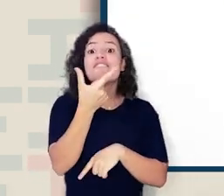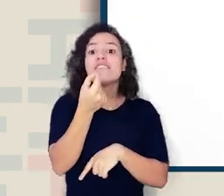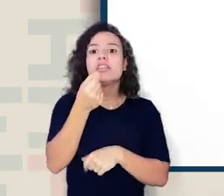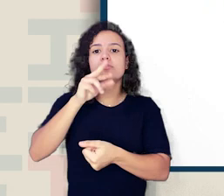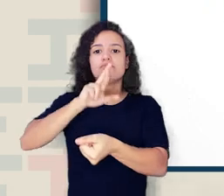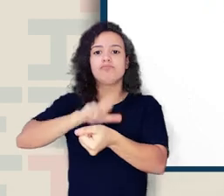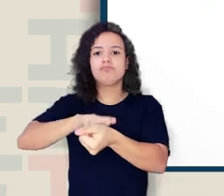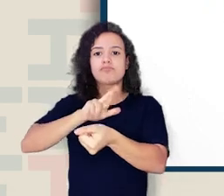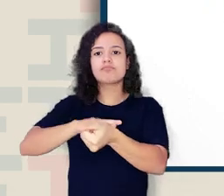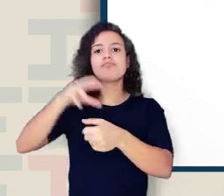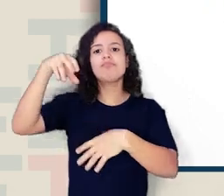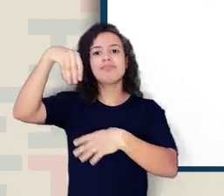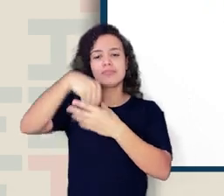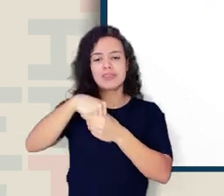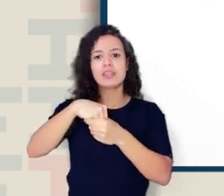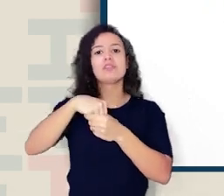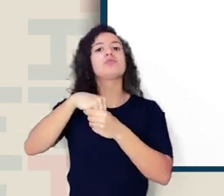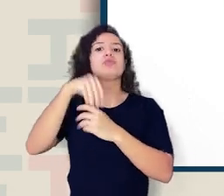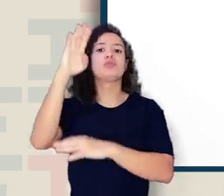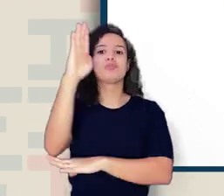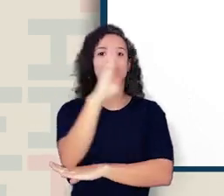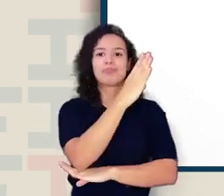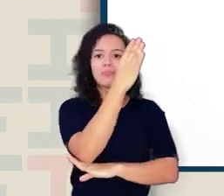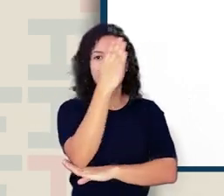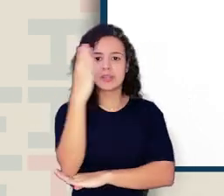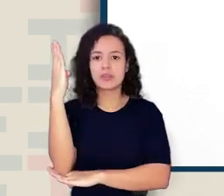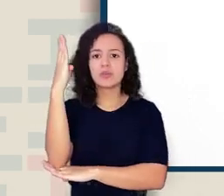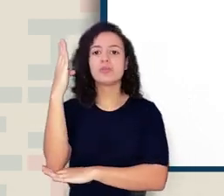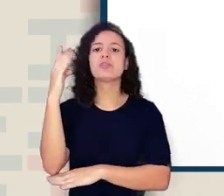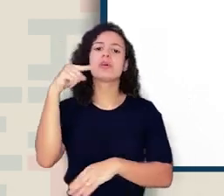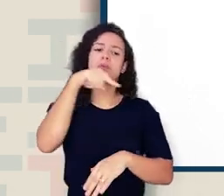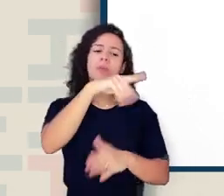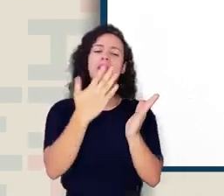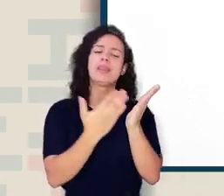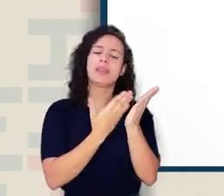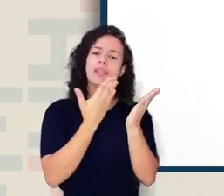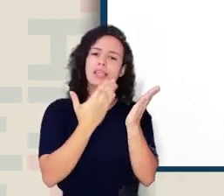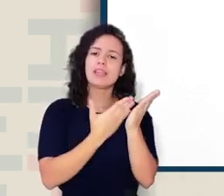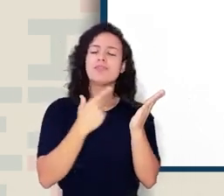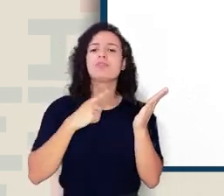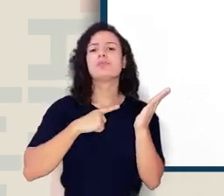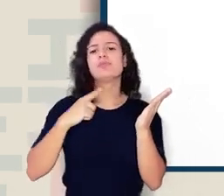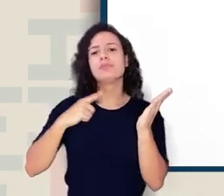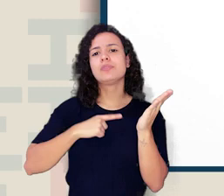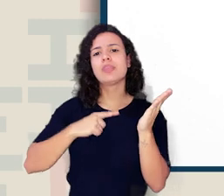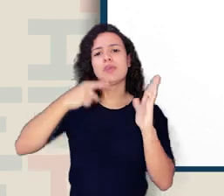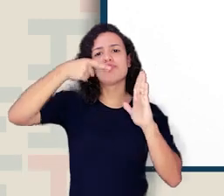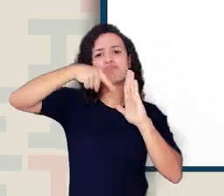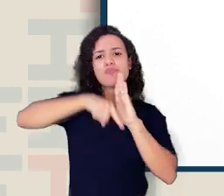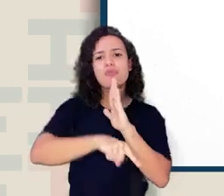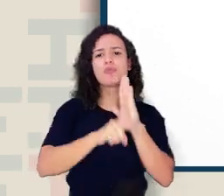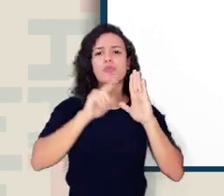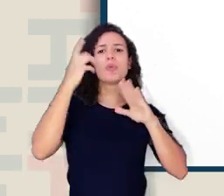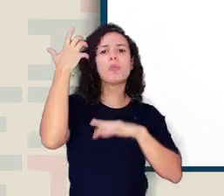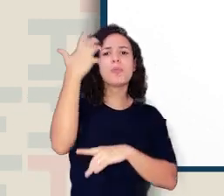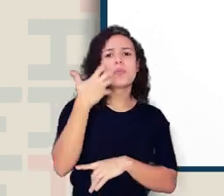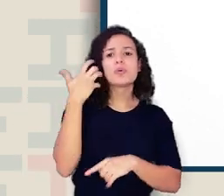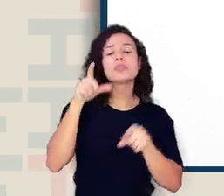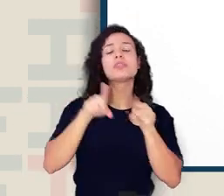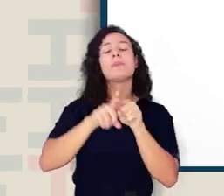nós temos no maracatu solar. Esse livro faz, então, todo um trabalho para além da música, mas sobre